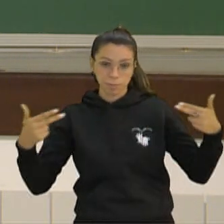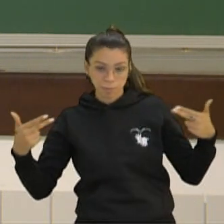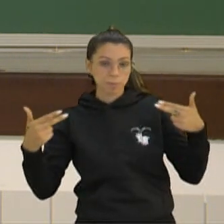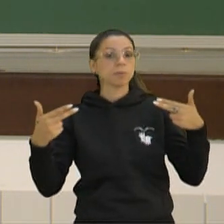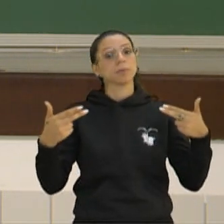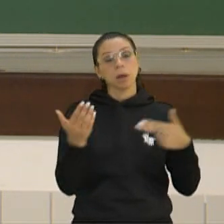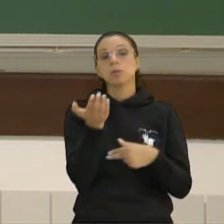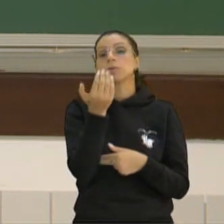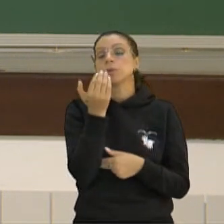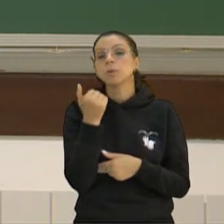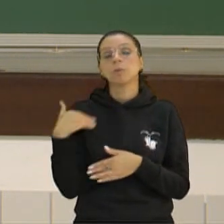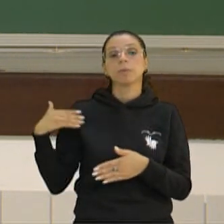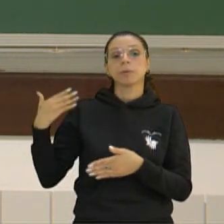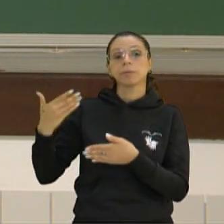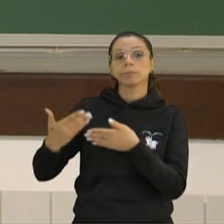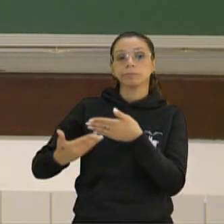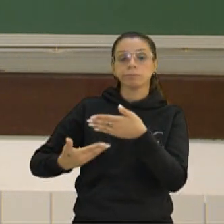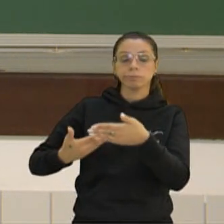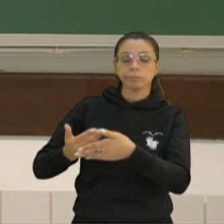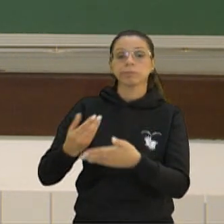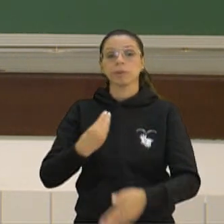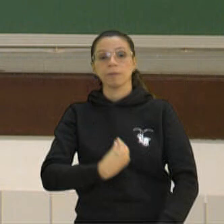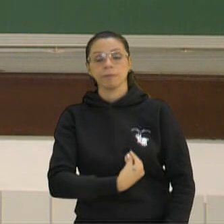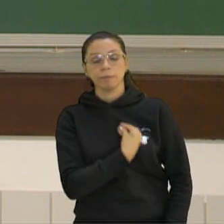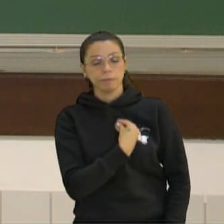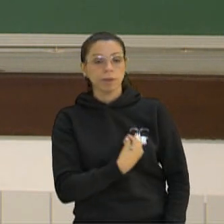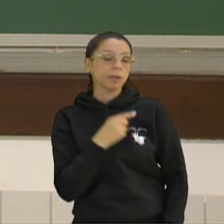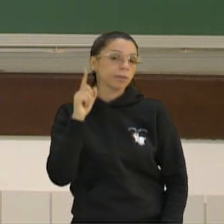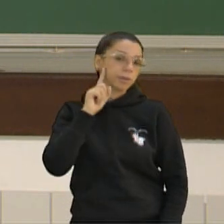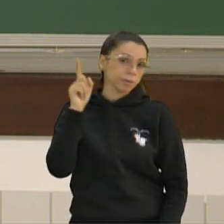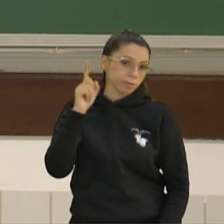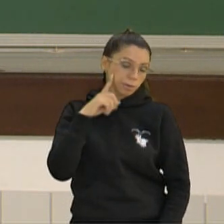nós consumimos durante, né, a nossa vida